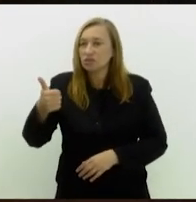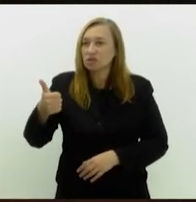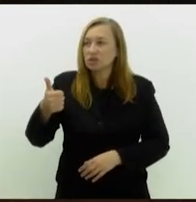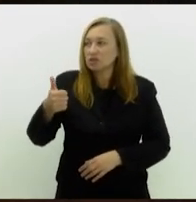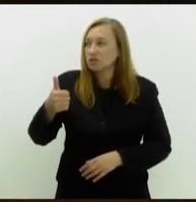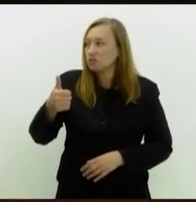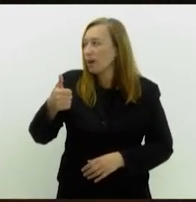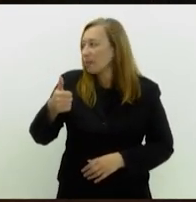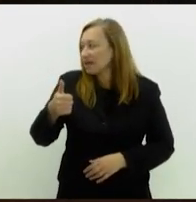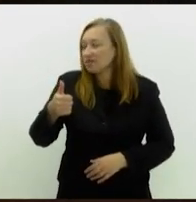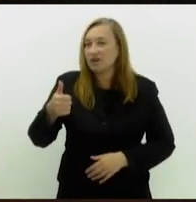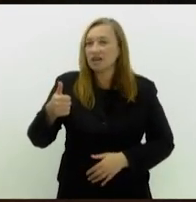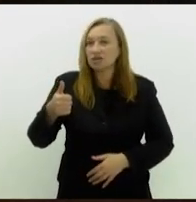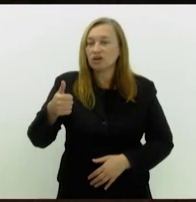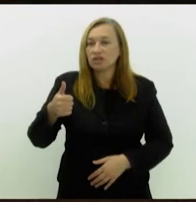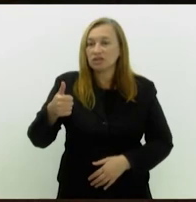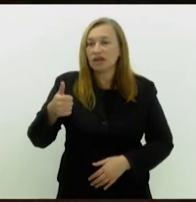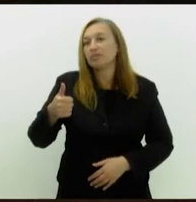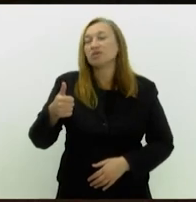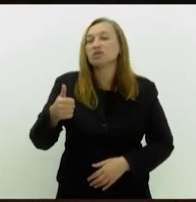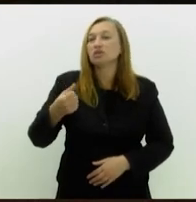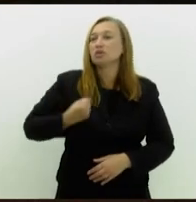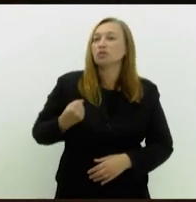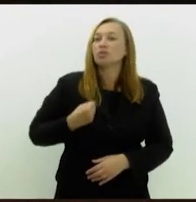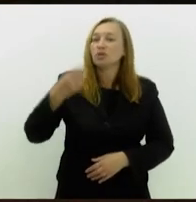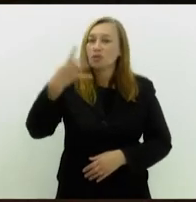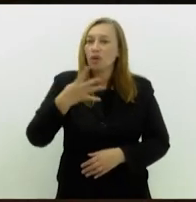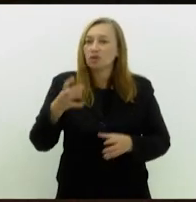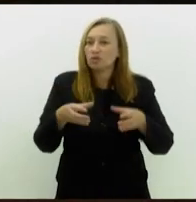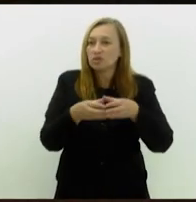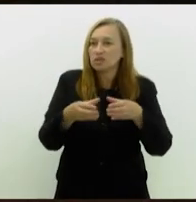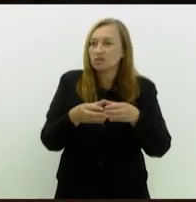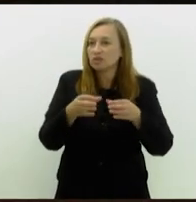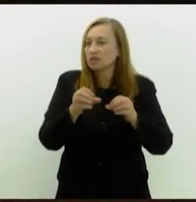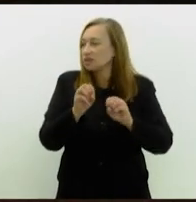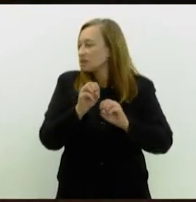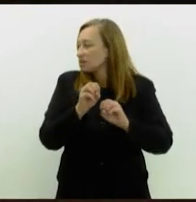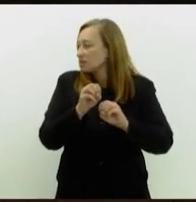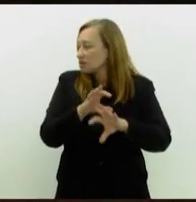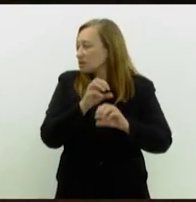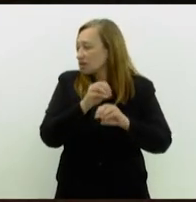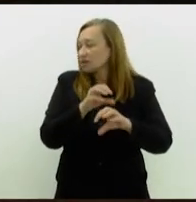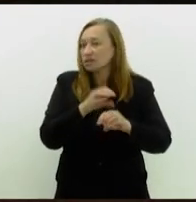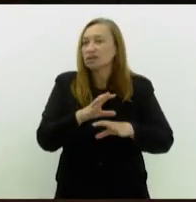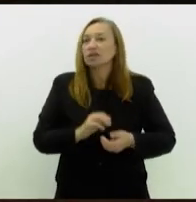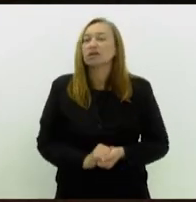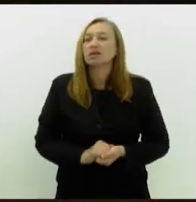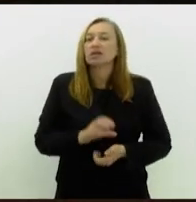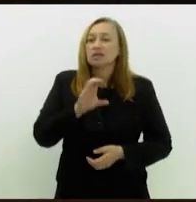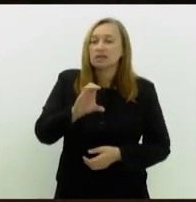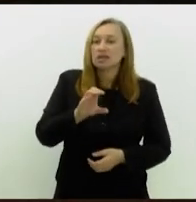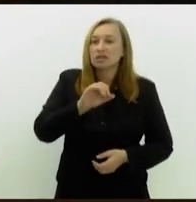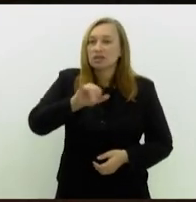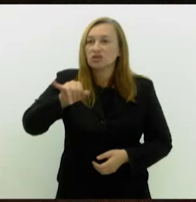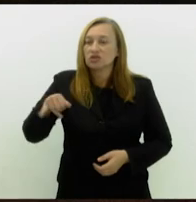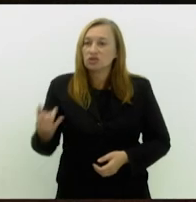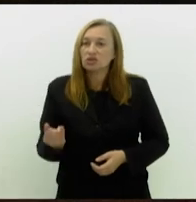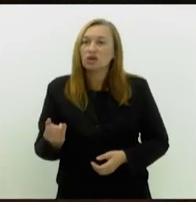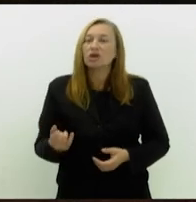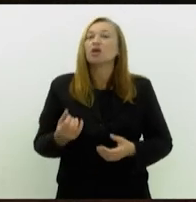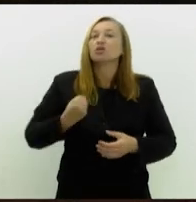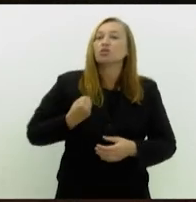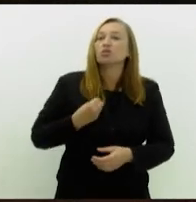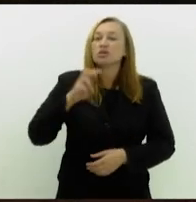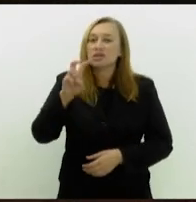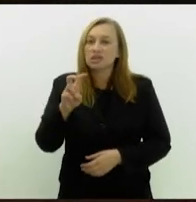2 da ccj a emenda número 4 da comissão de educação pela aprovação da emenda 3 da ccj a emenda número 5 da comissão